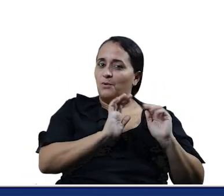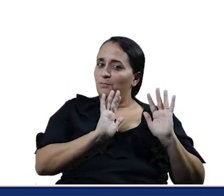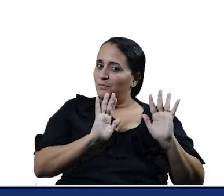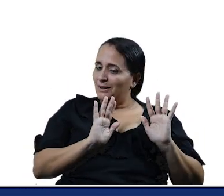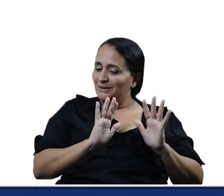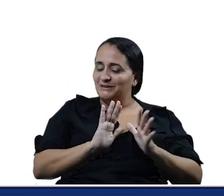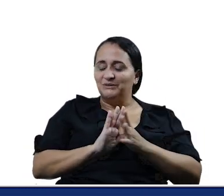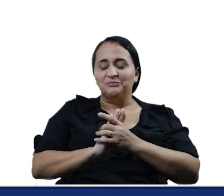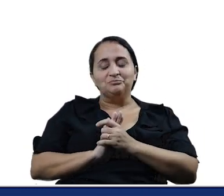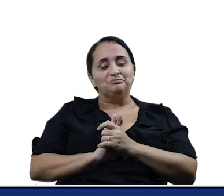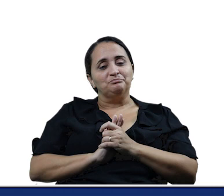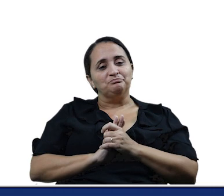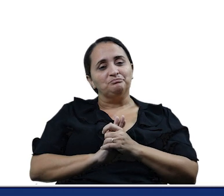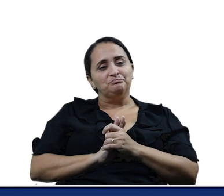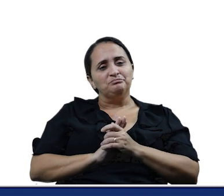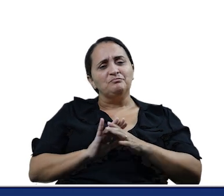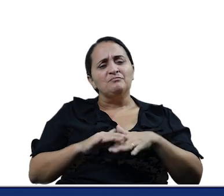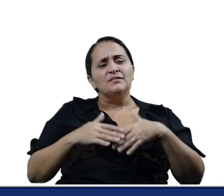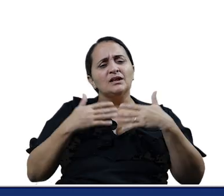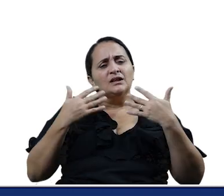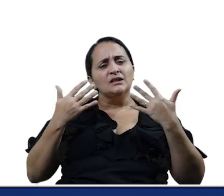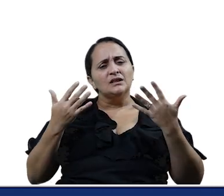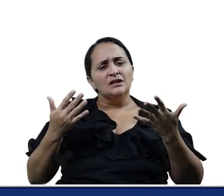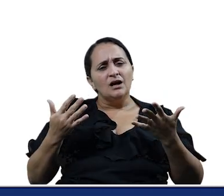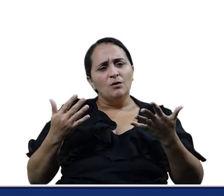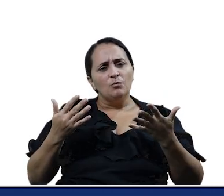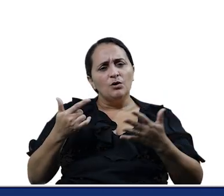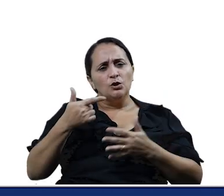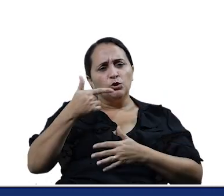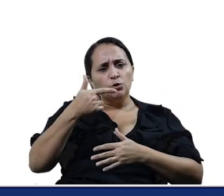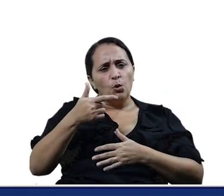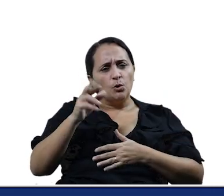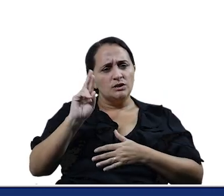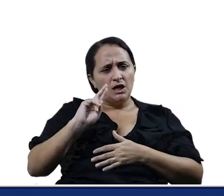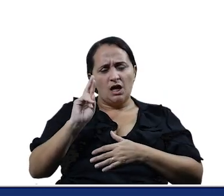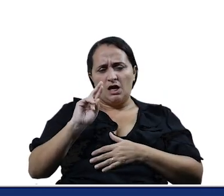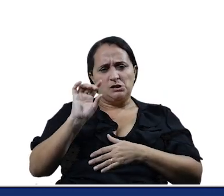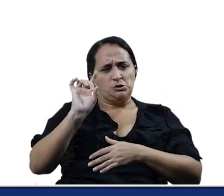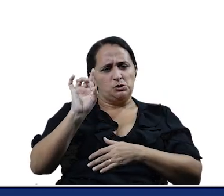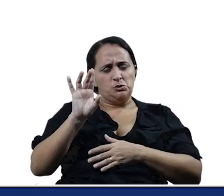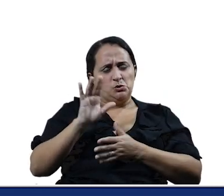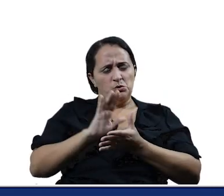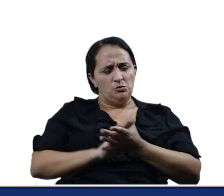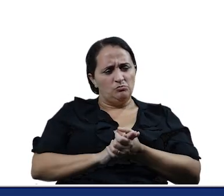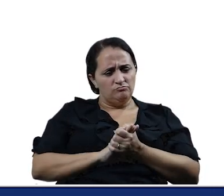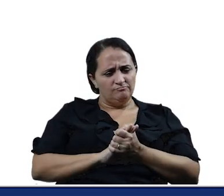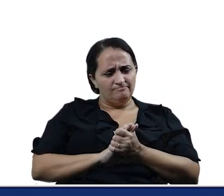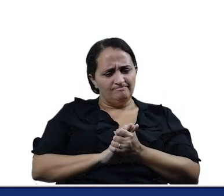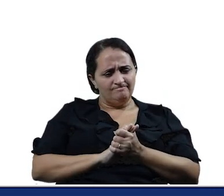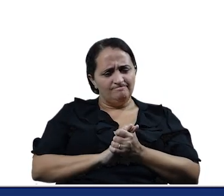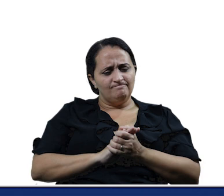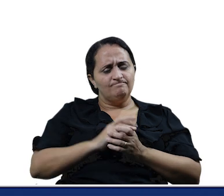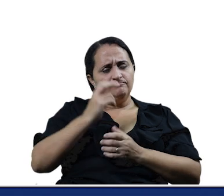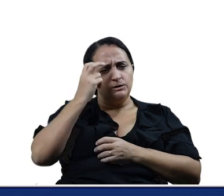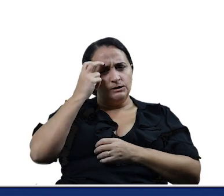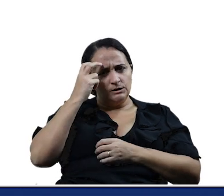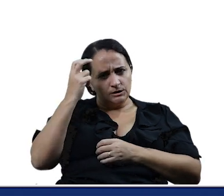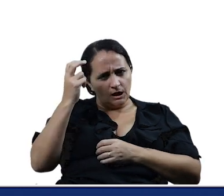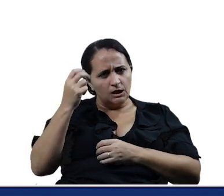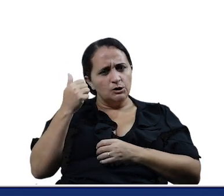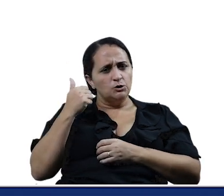gastou, foi R$2. Menino inteligente, viu? Só gastou R$2 de